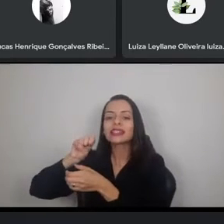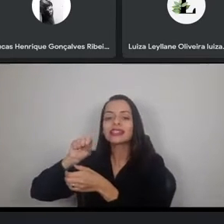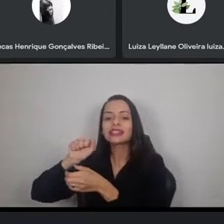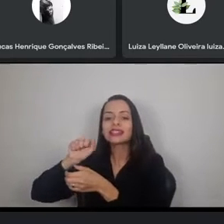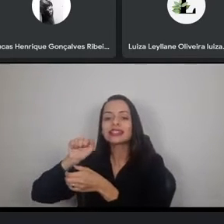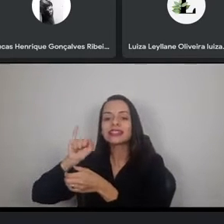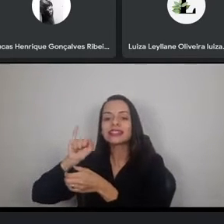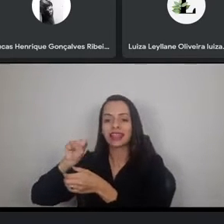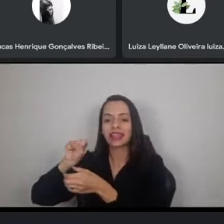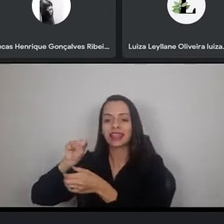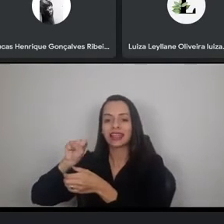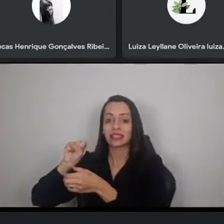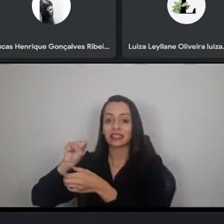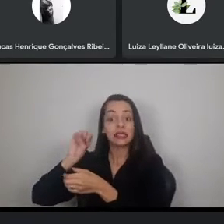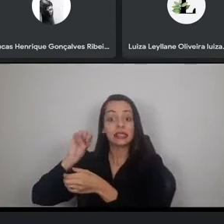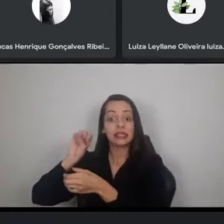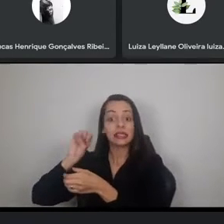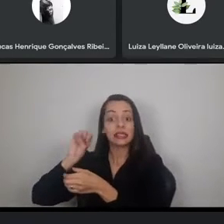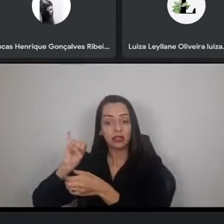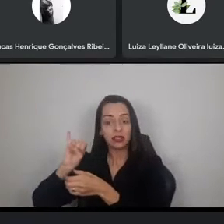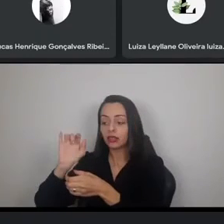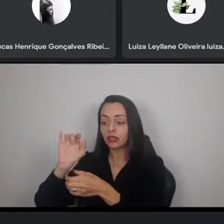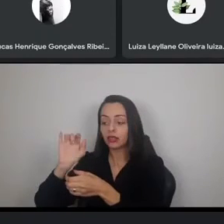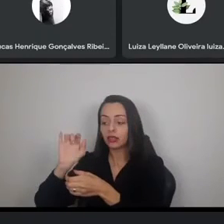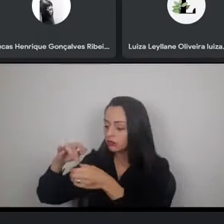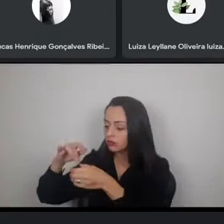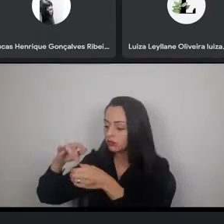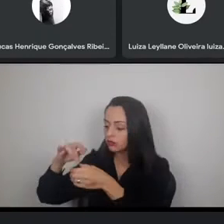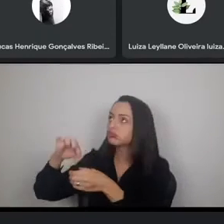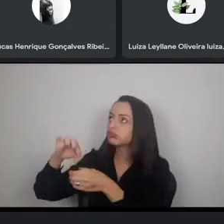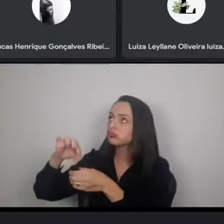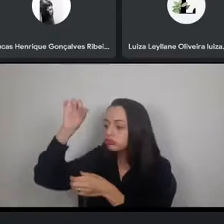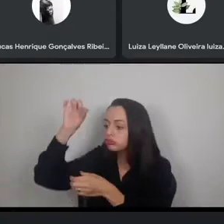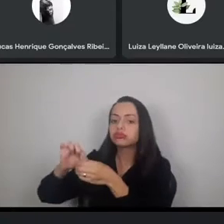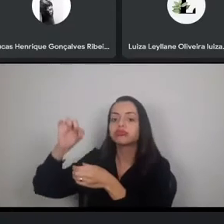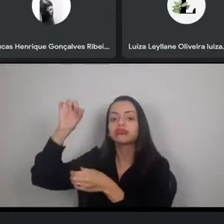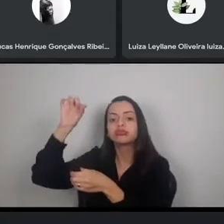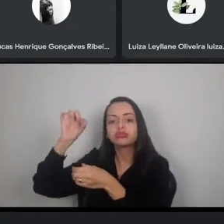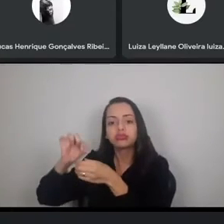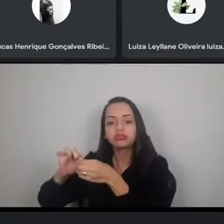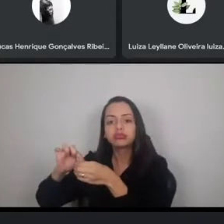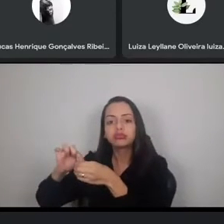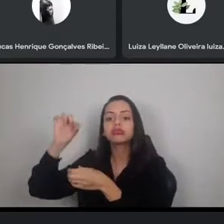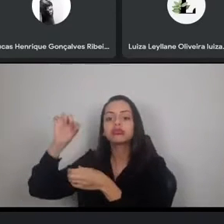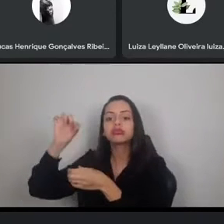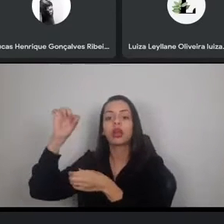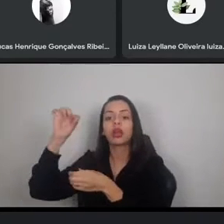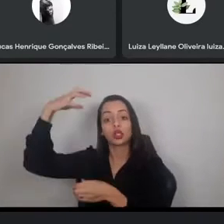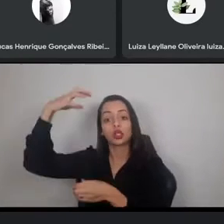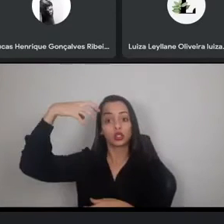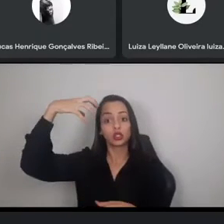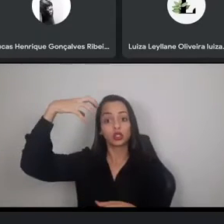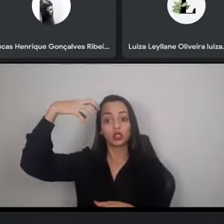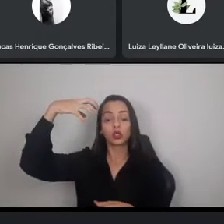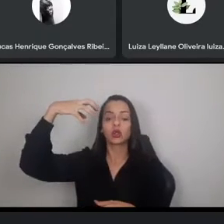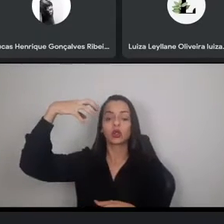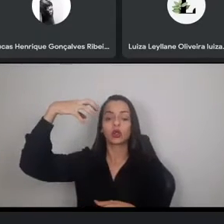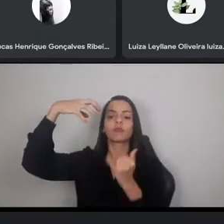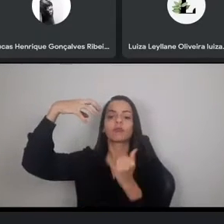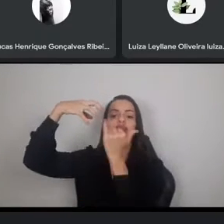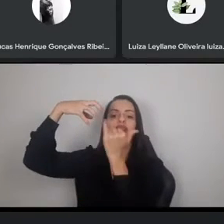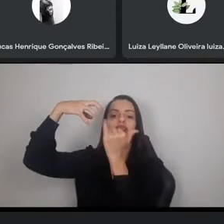no chuveiro, ela vai sendo drenada ou caminhada até o registro e vai